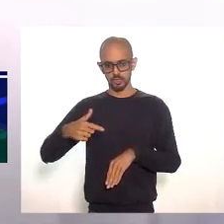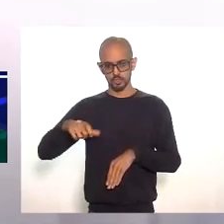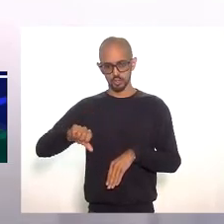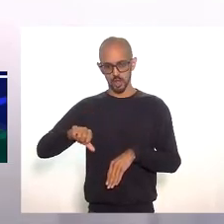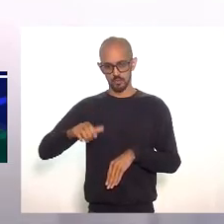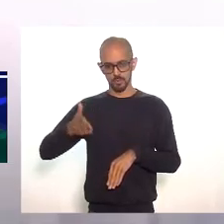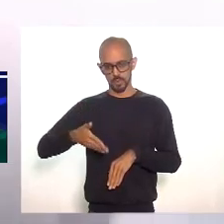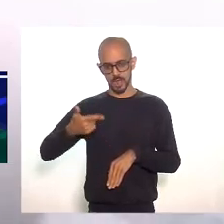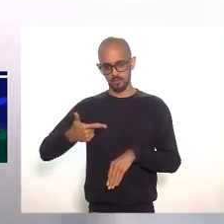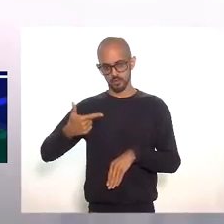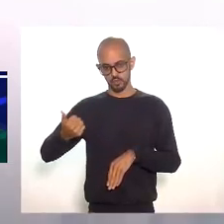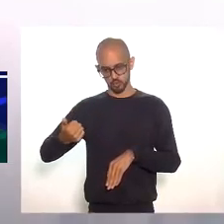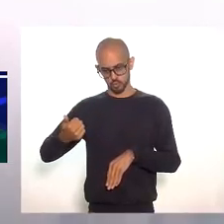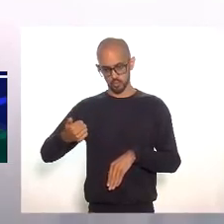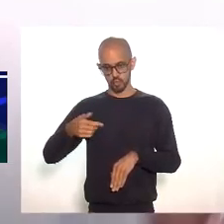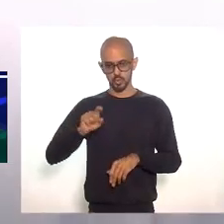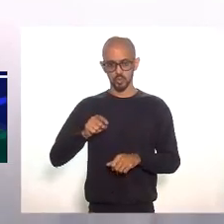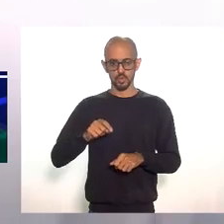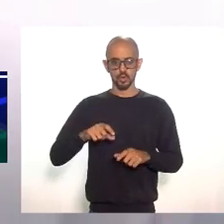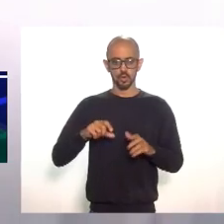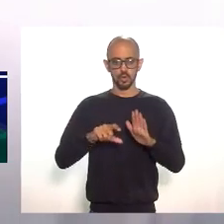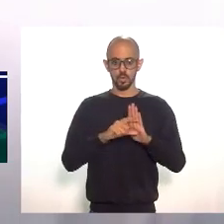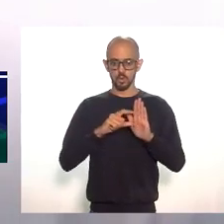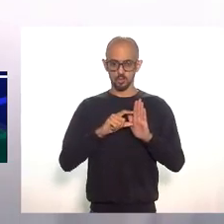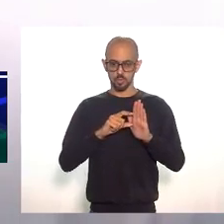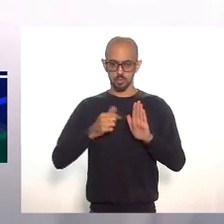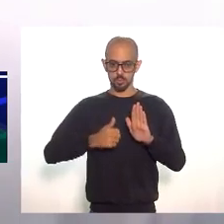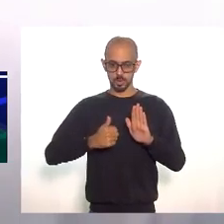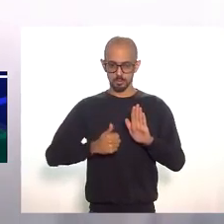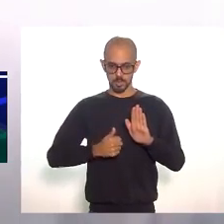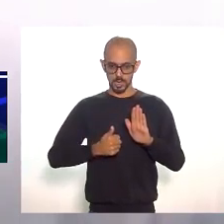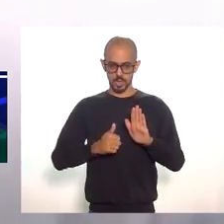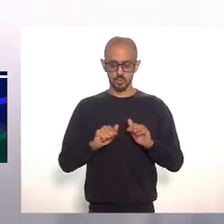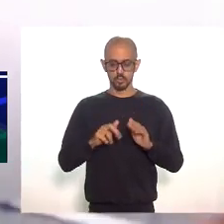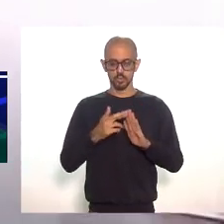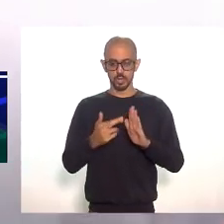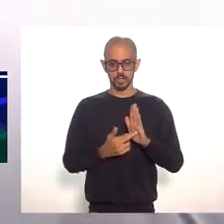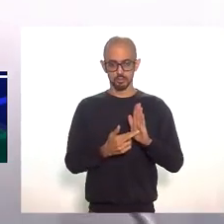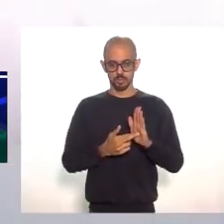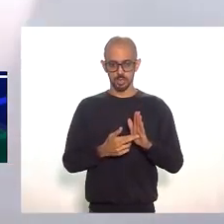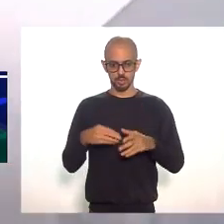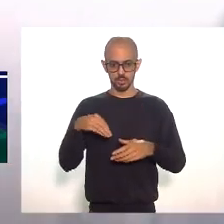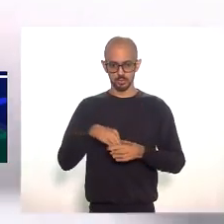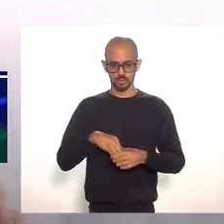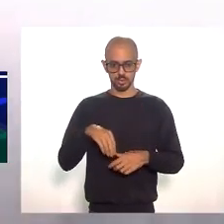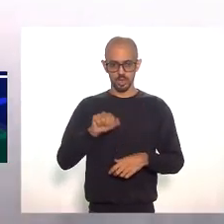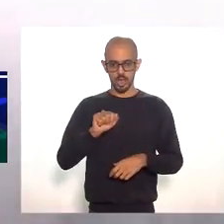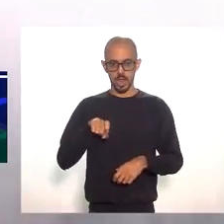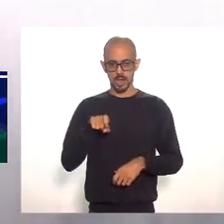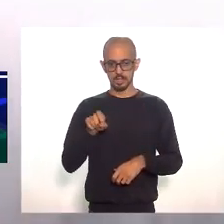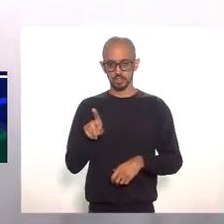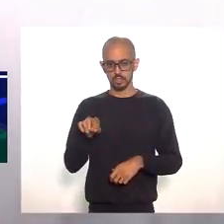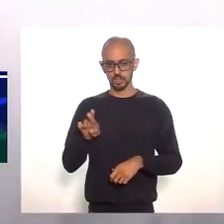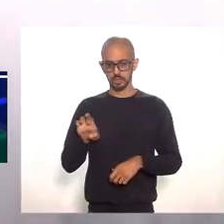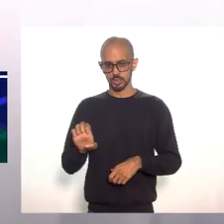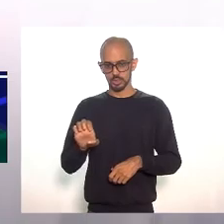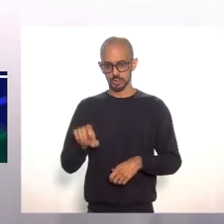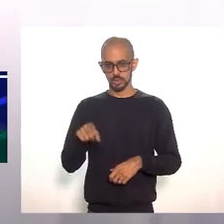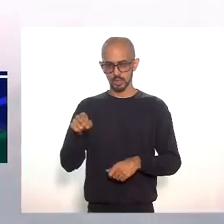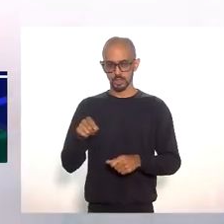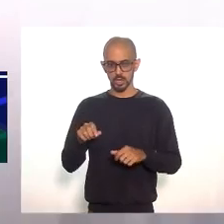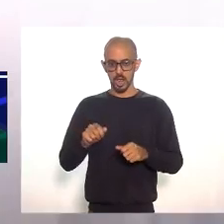529/2021, de acordo com o inciso 1º do artigo 47 do Regimento Interno. Deputado Alexandre Knopok. Senhores que